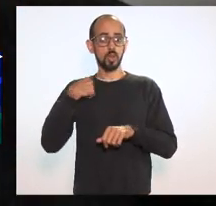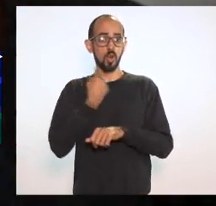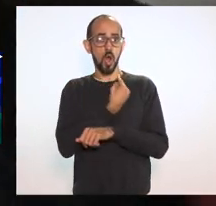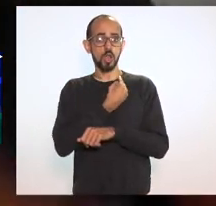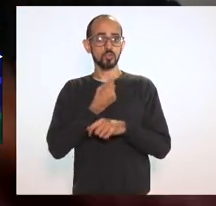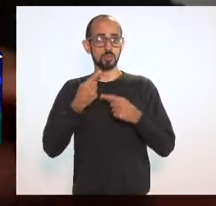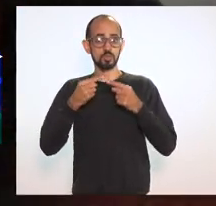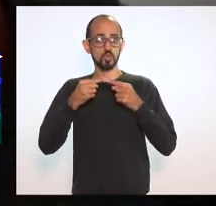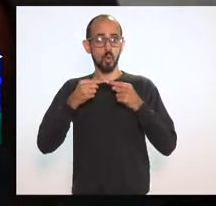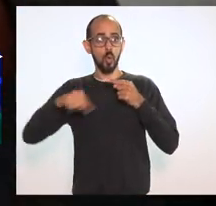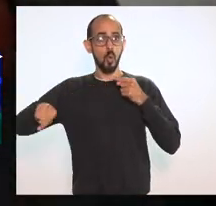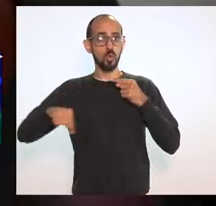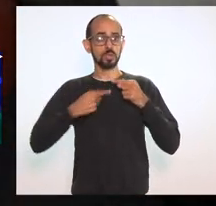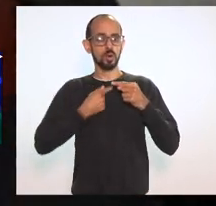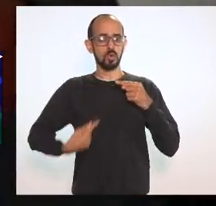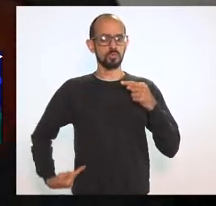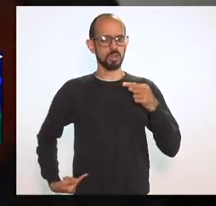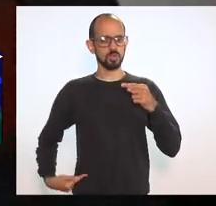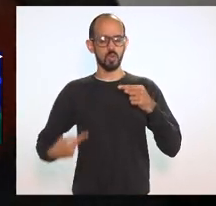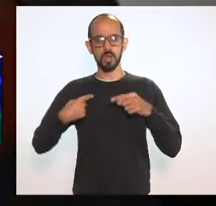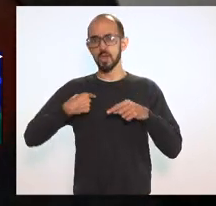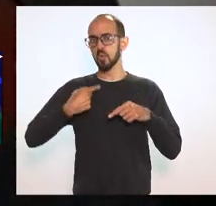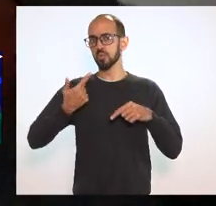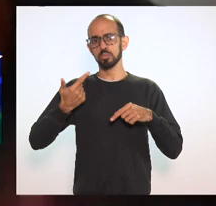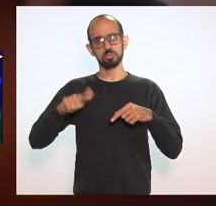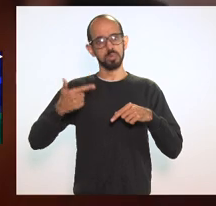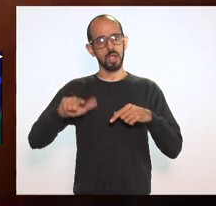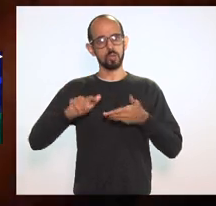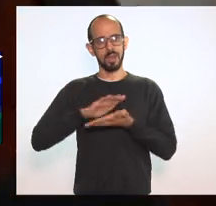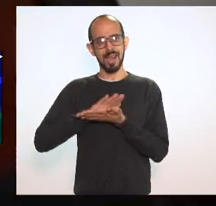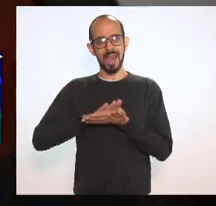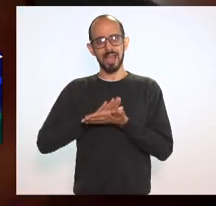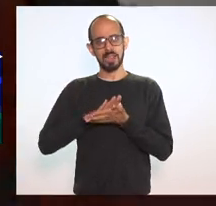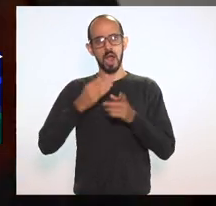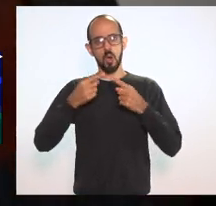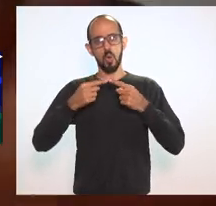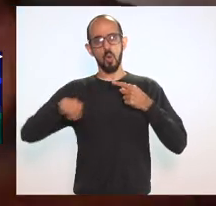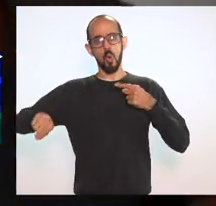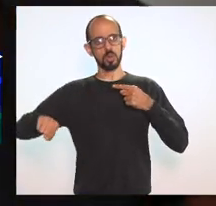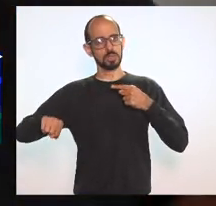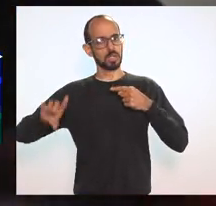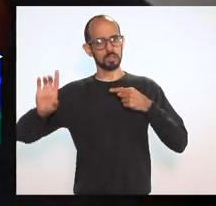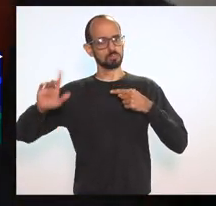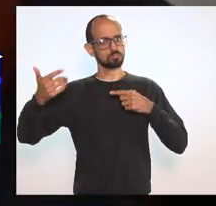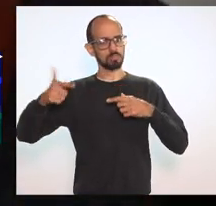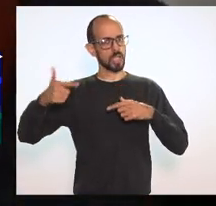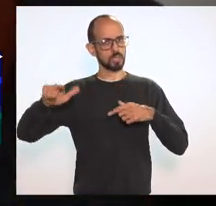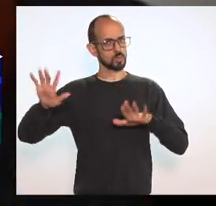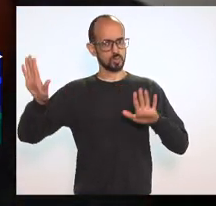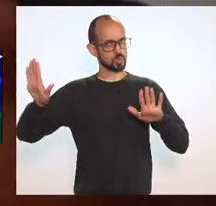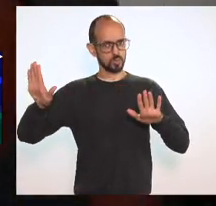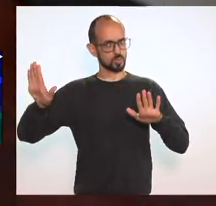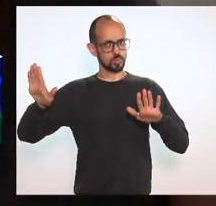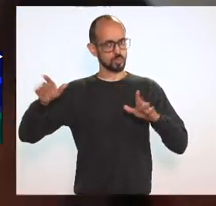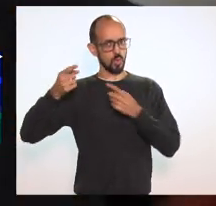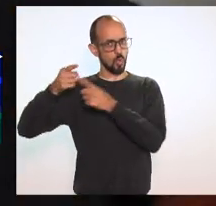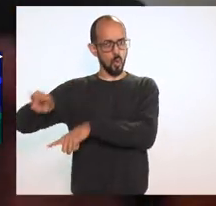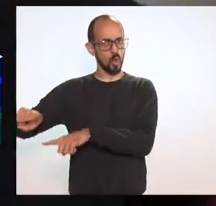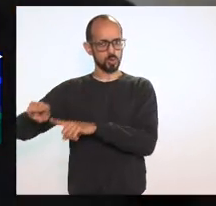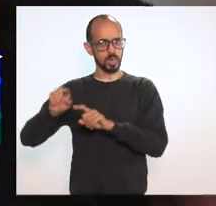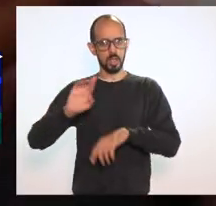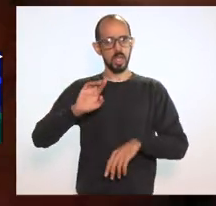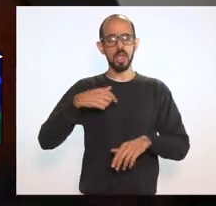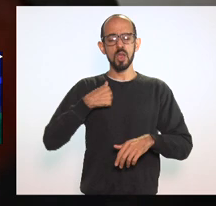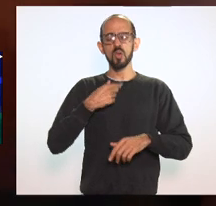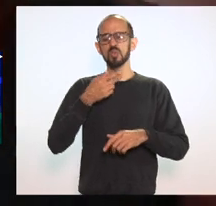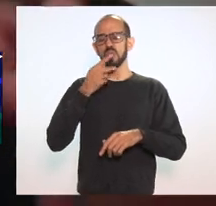Governador eu tenho nada contra o governador com os cachos Ele é um menino e o jovem mas é que eu não tô discutindo o seu eu gosto